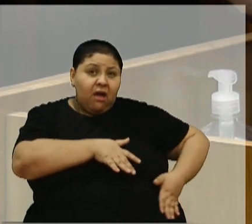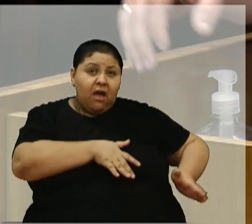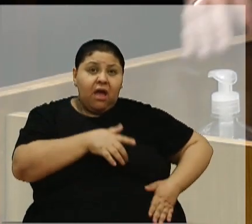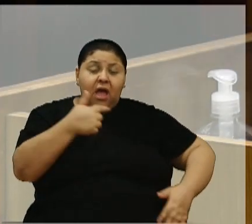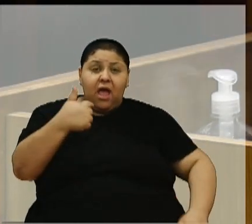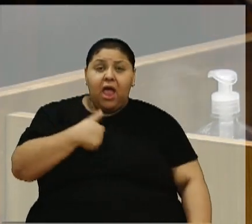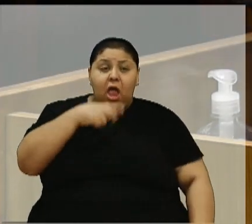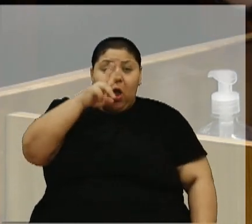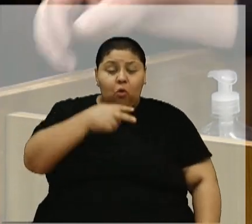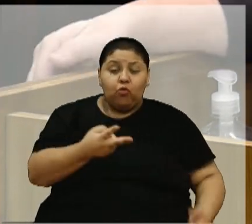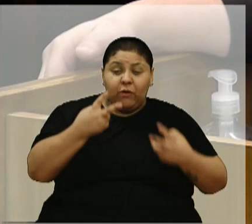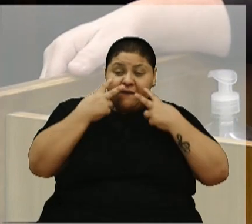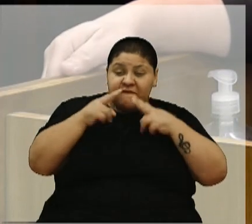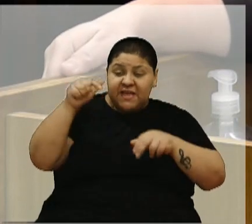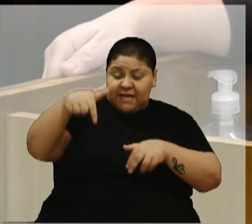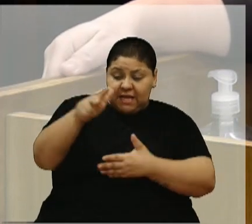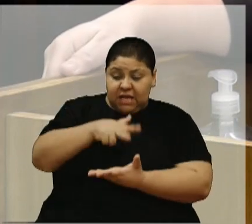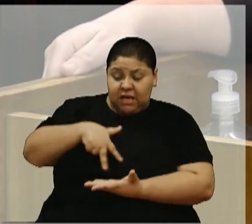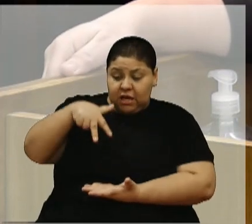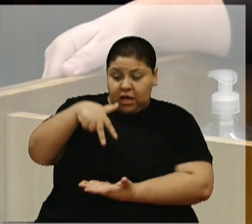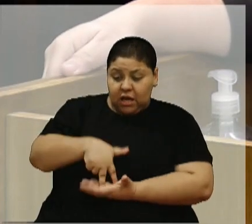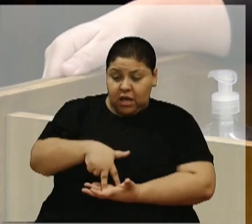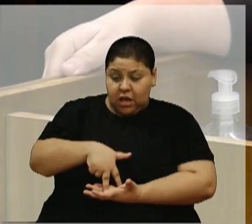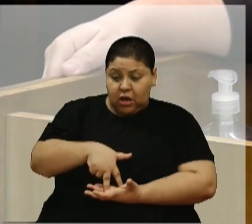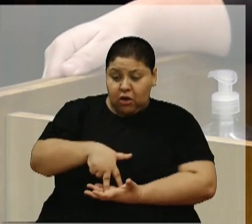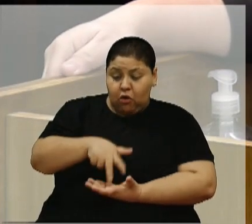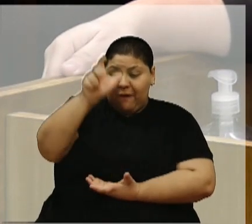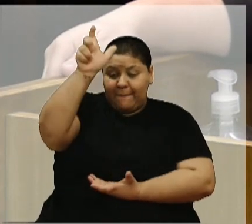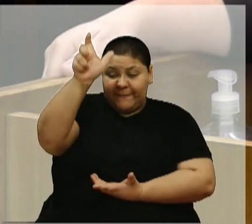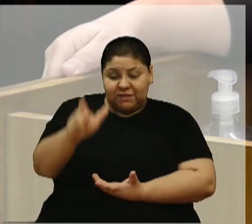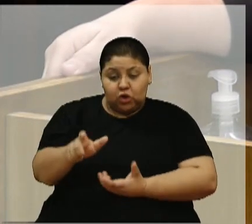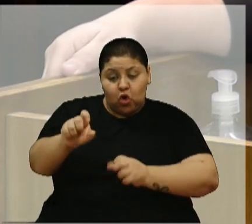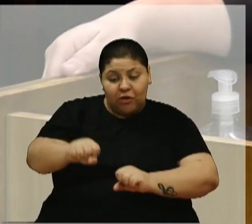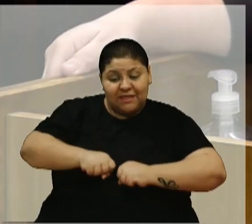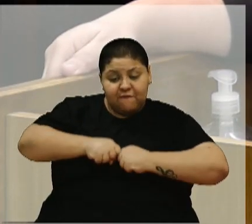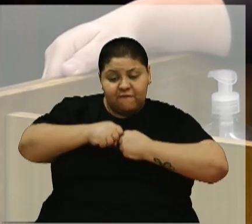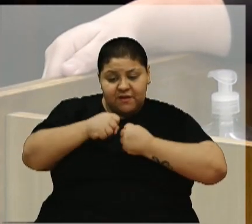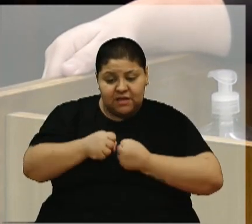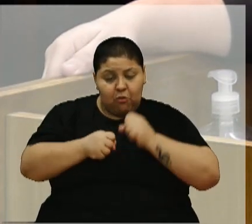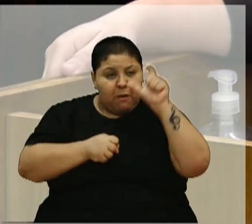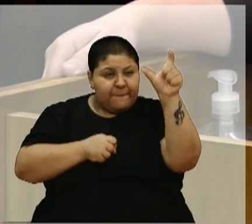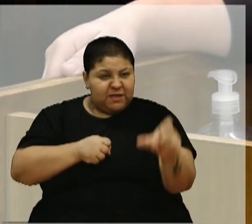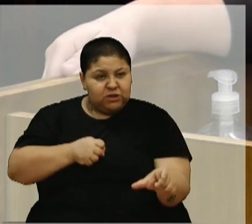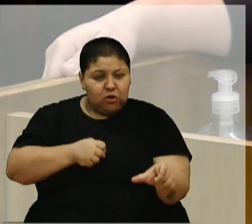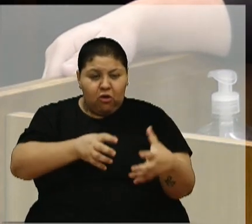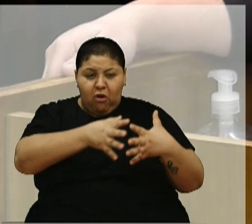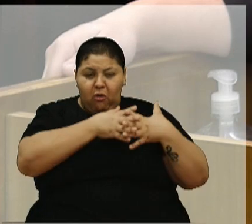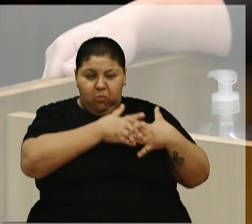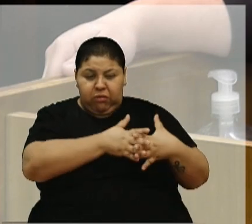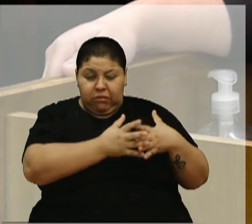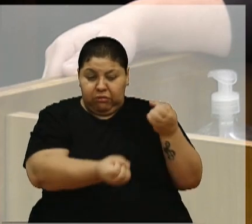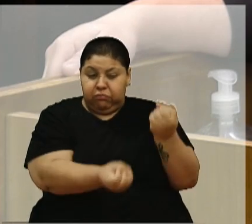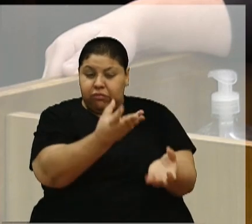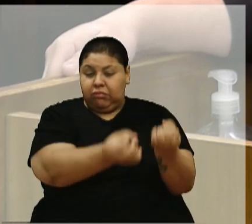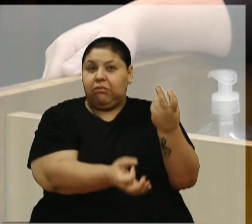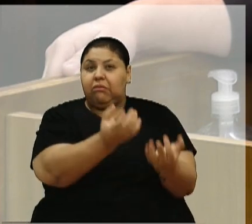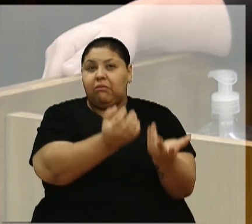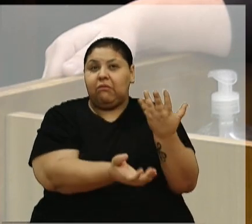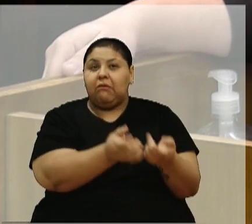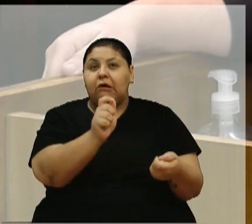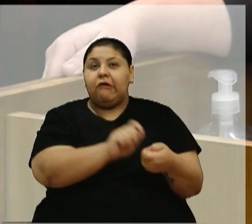nesta tribuna ou nesta casa aqui alguém defender uma pessoa que foi lá quebrar tudo, incendiar, ou